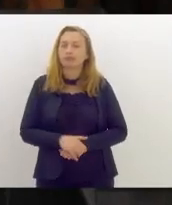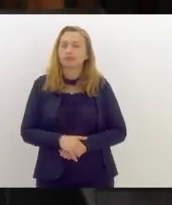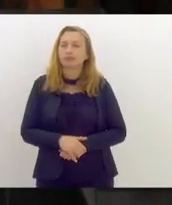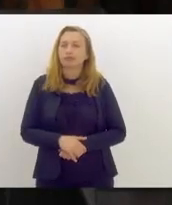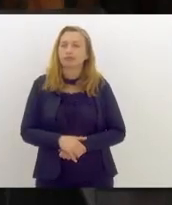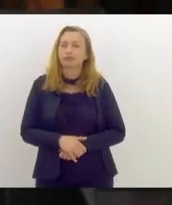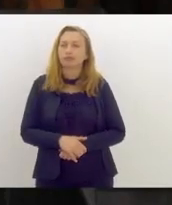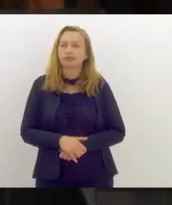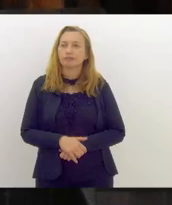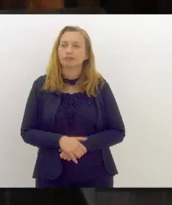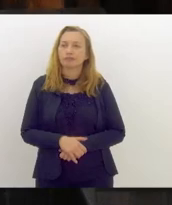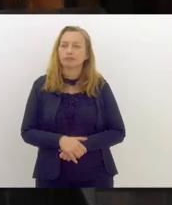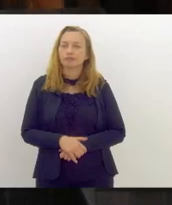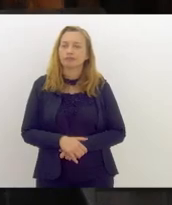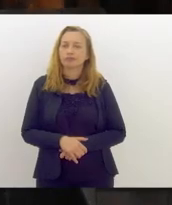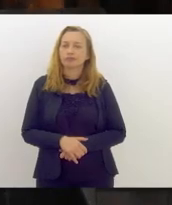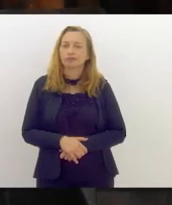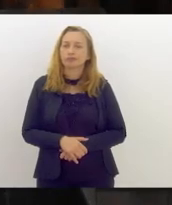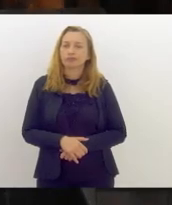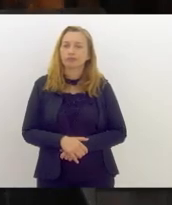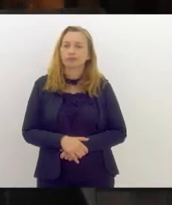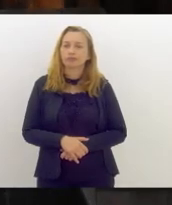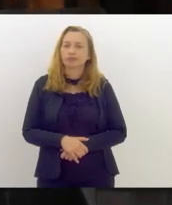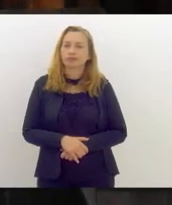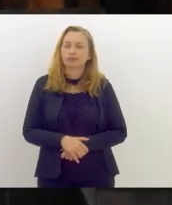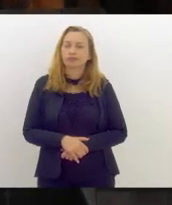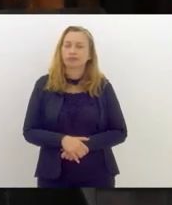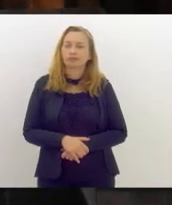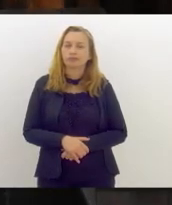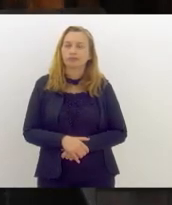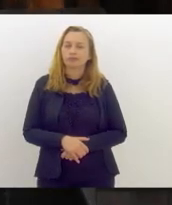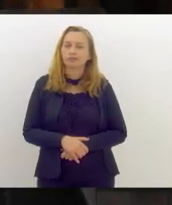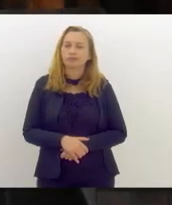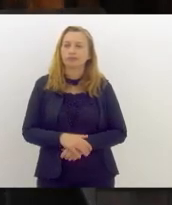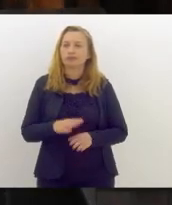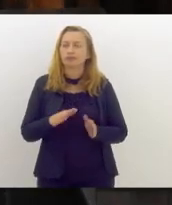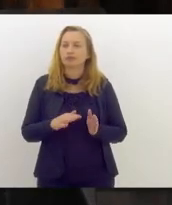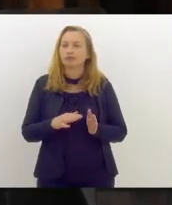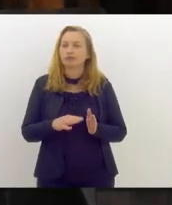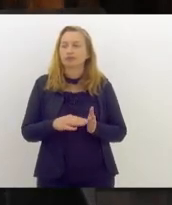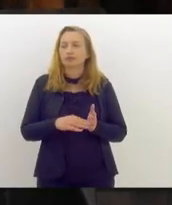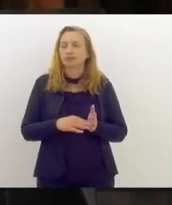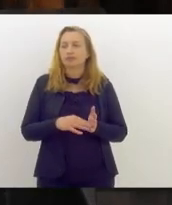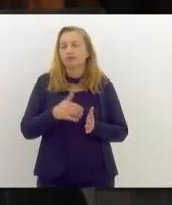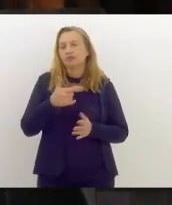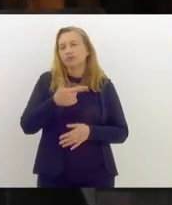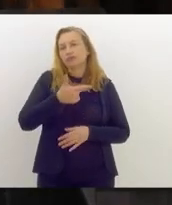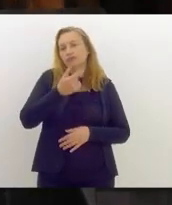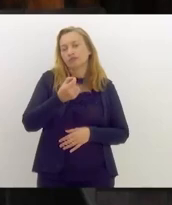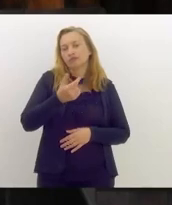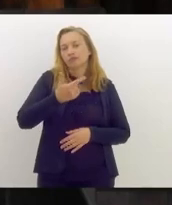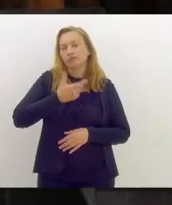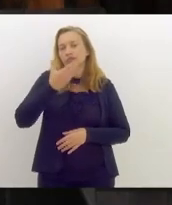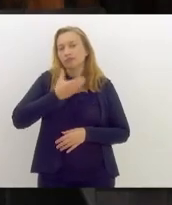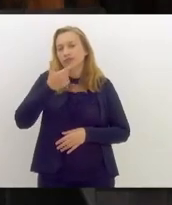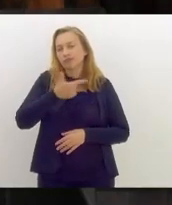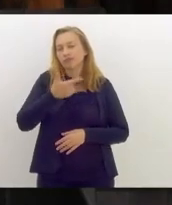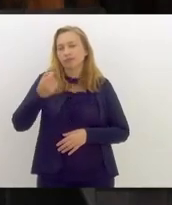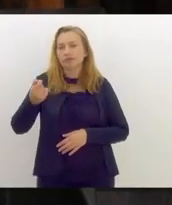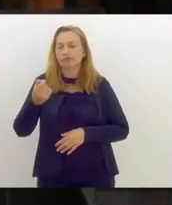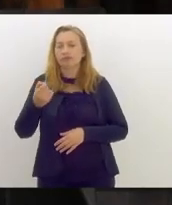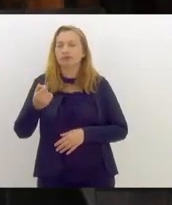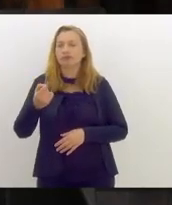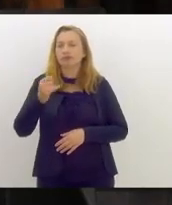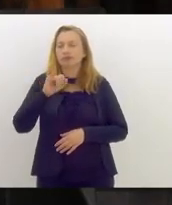foi a equiparação da contagem dos prazos e a suspensão de 20 de dezembro a 20 de Janeiro nos processos